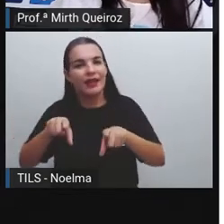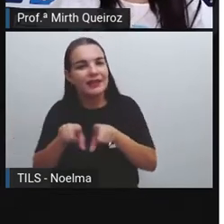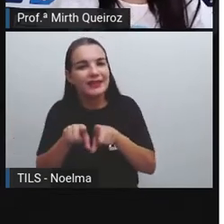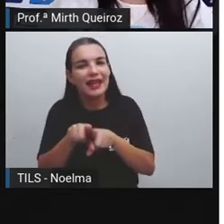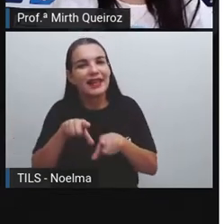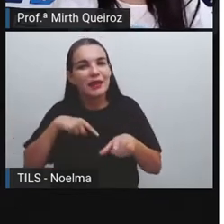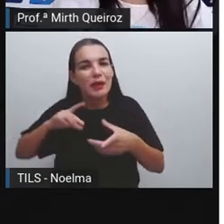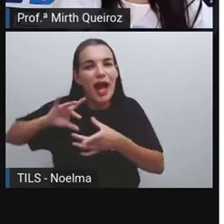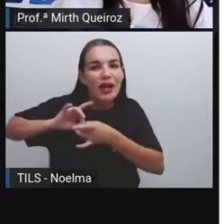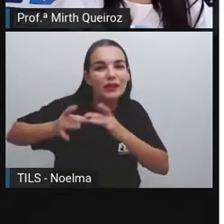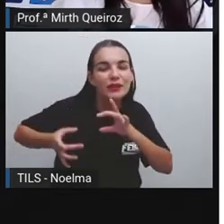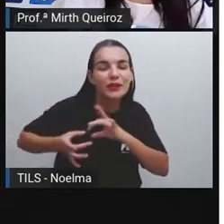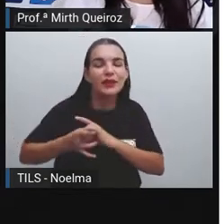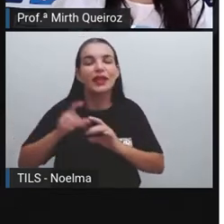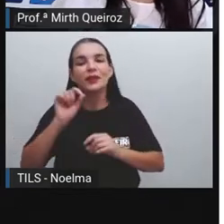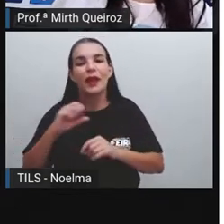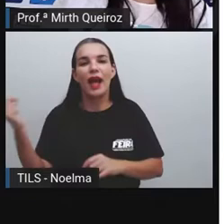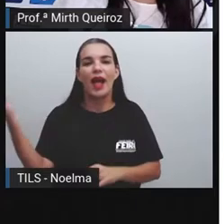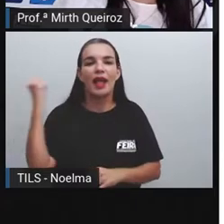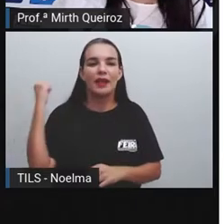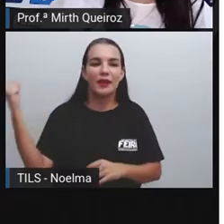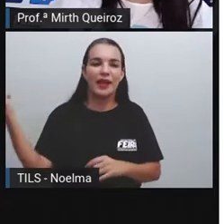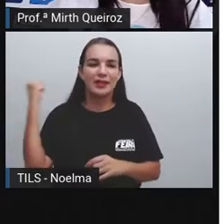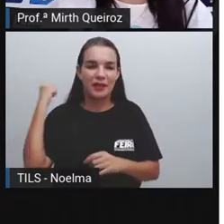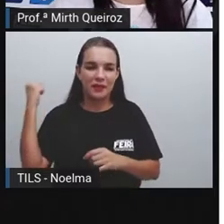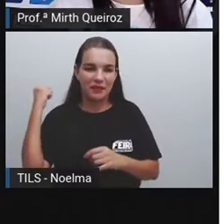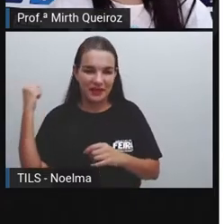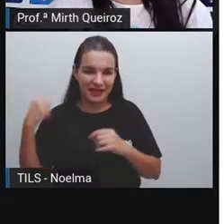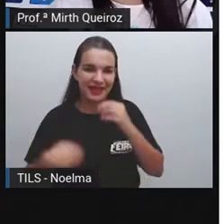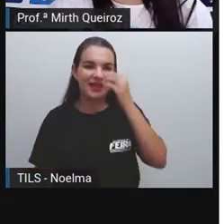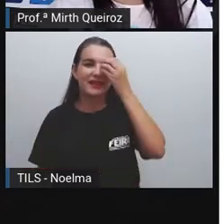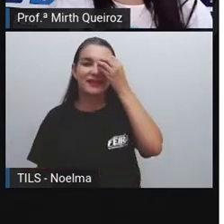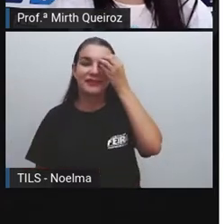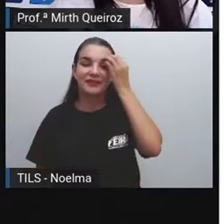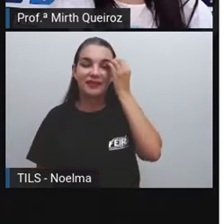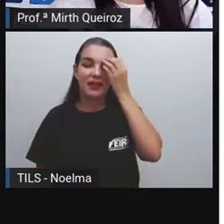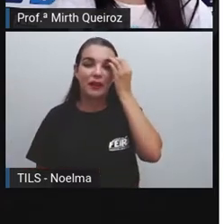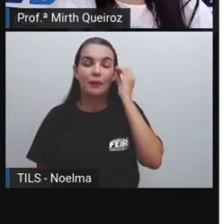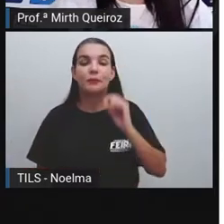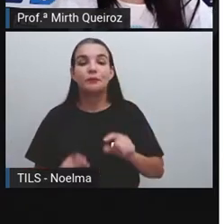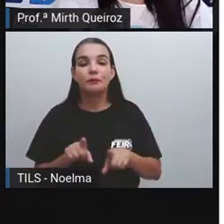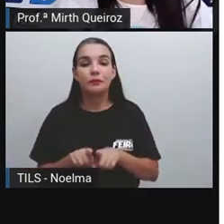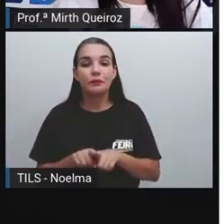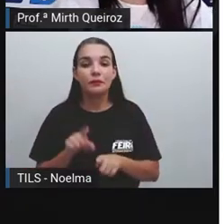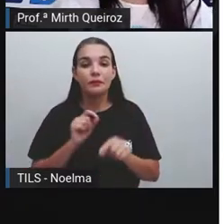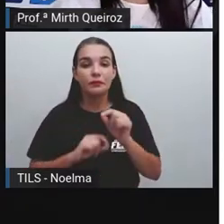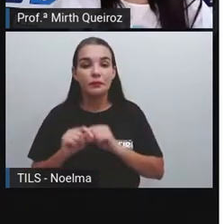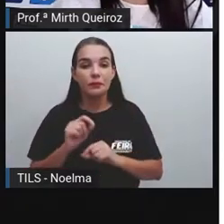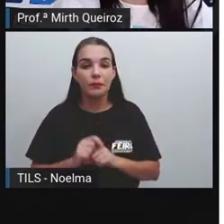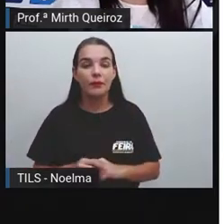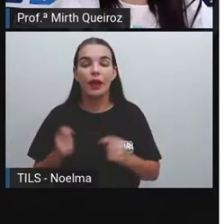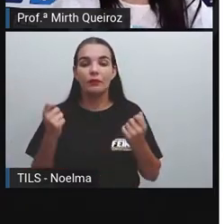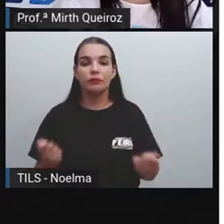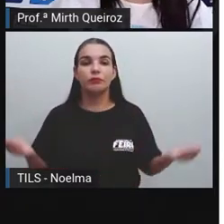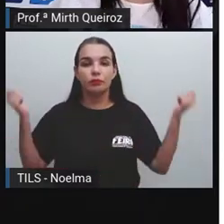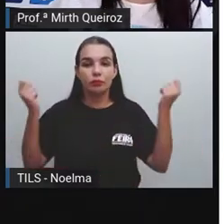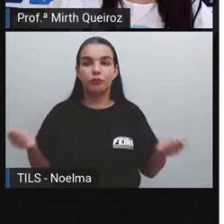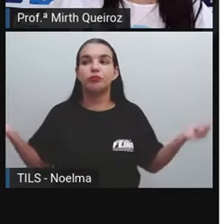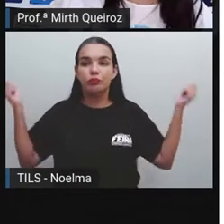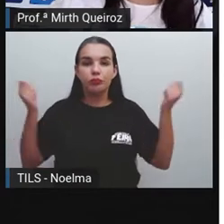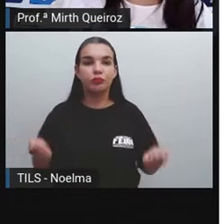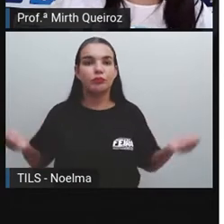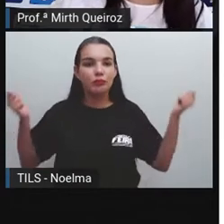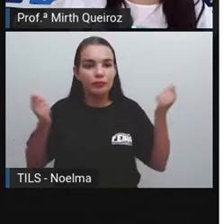É, malabarismo tem a ver com a educação física? Tem. Aquelas atividades que eles fazem com a corda tem a ver com a educação